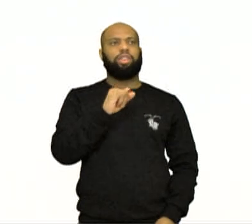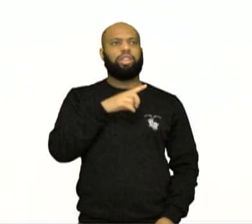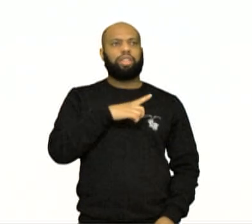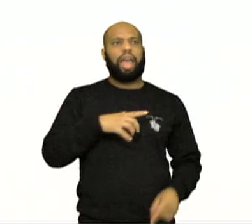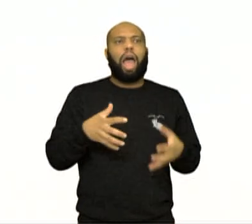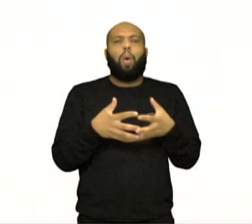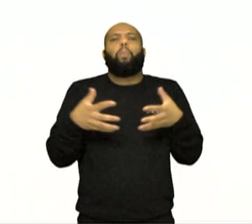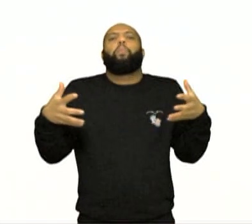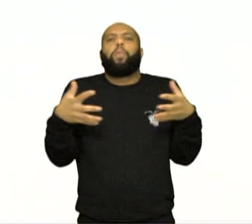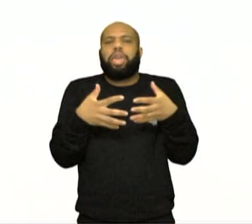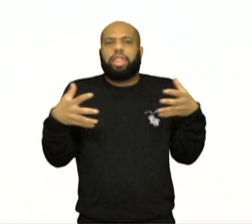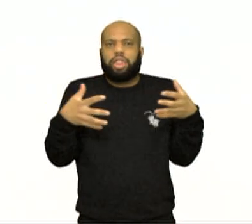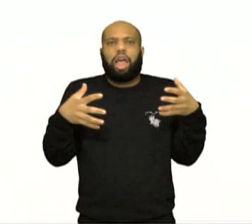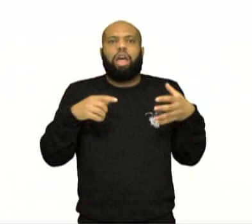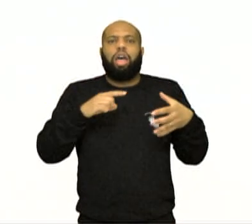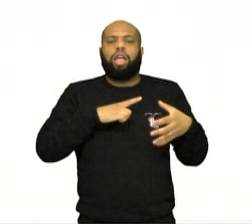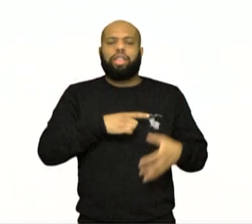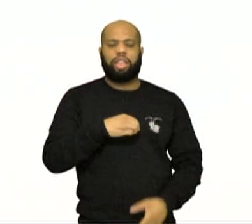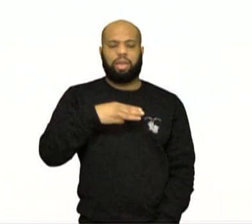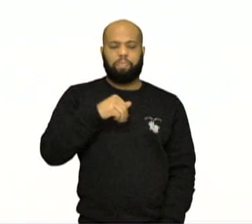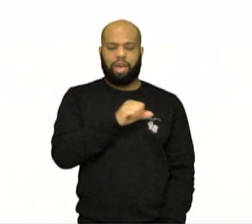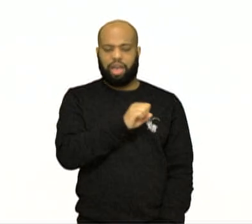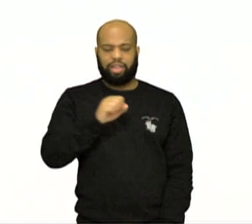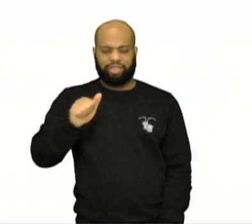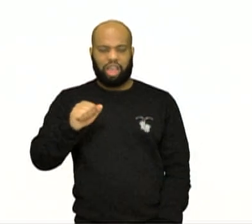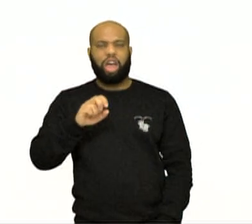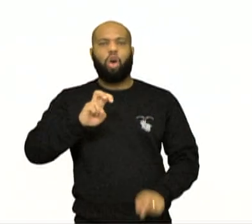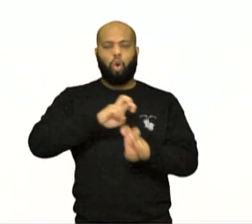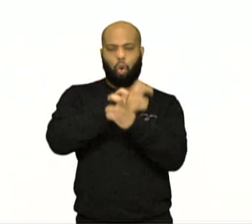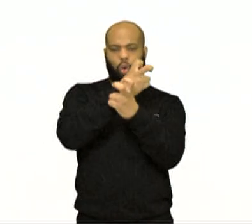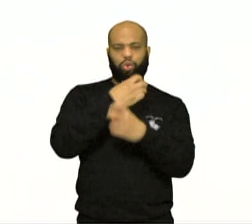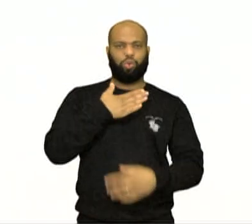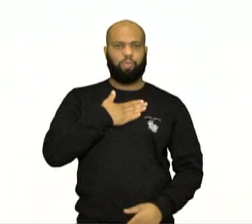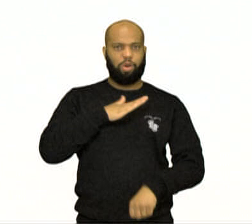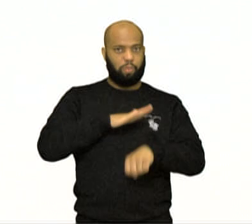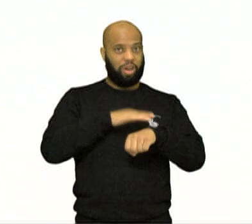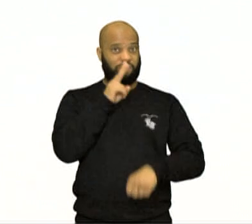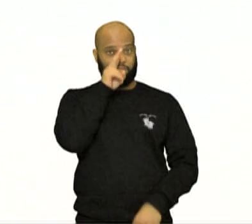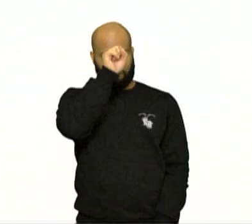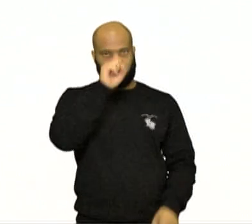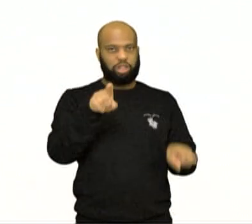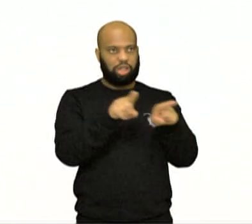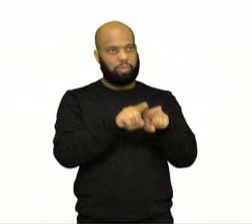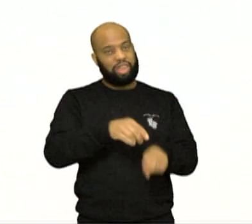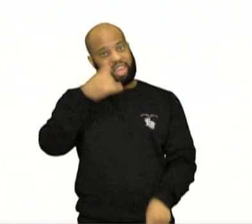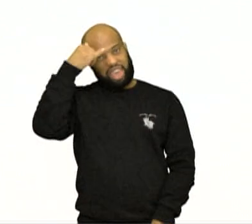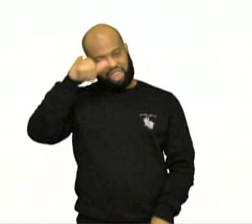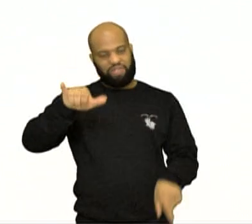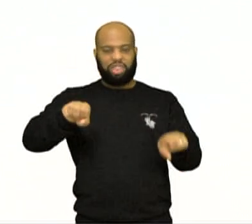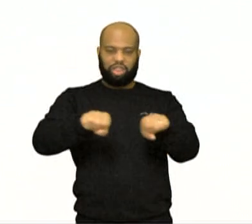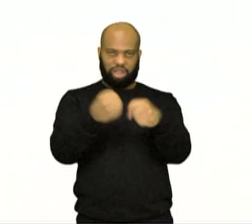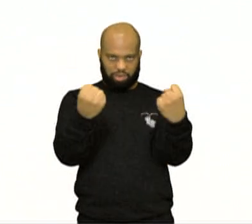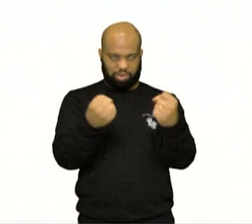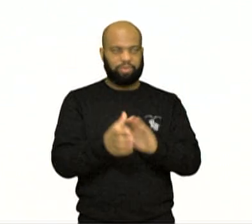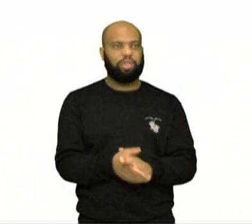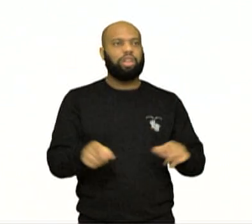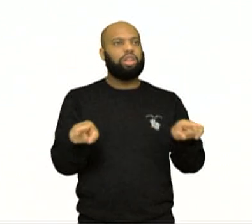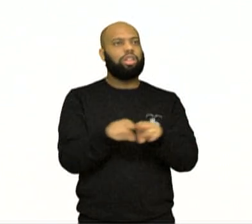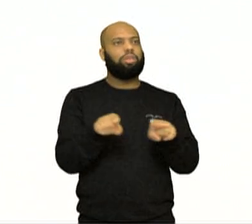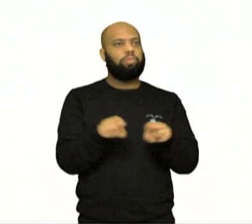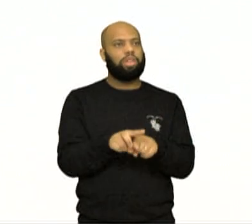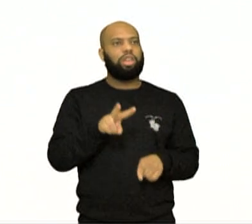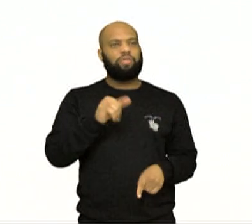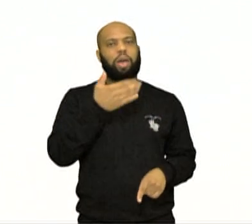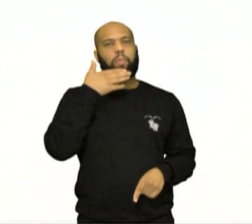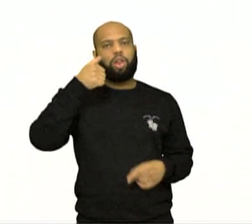aumento também da minha massa óssea, os meus ossos vão ficar mais fortes, evitando algumas fraturas. E ainda